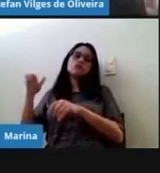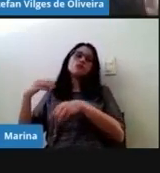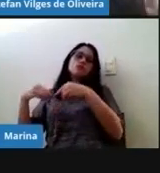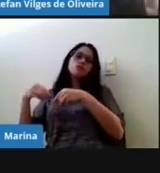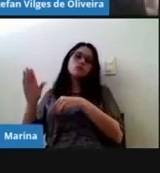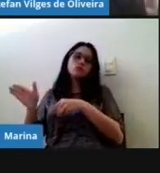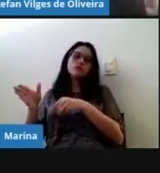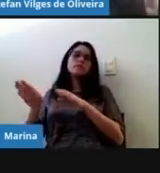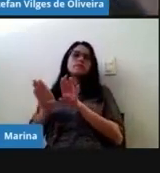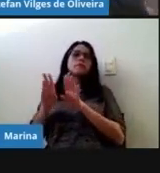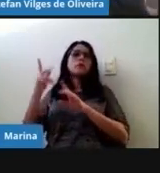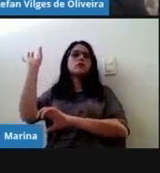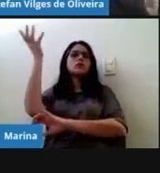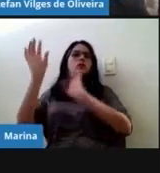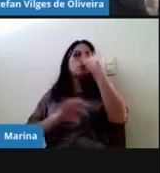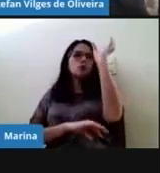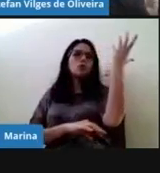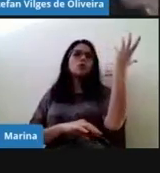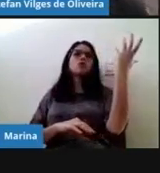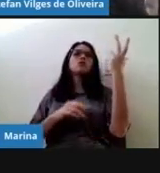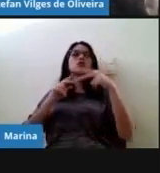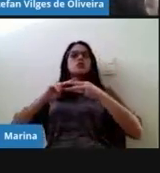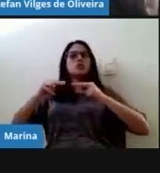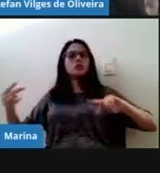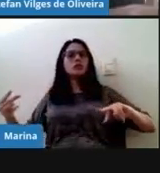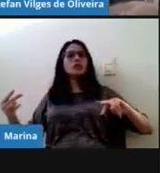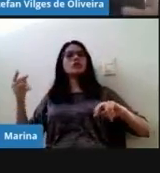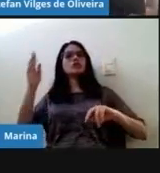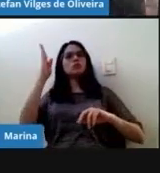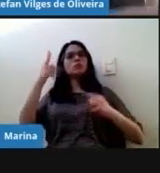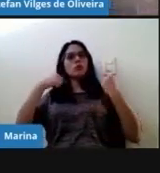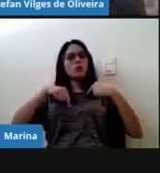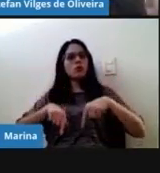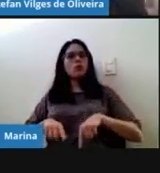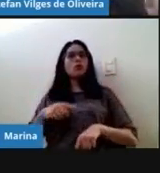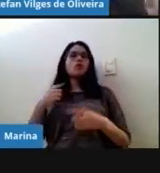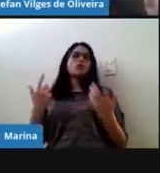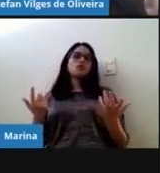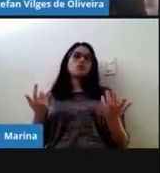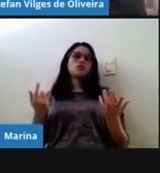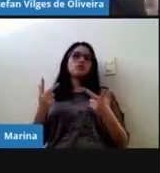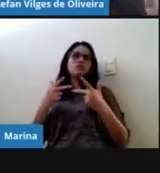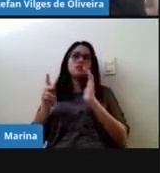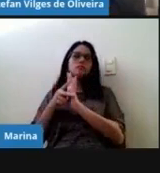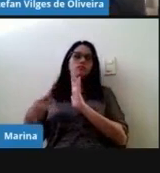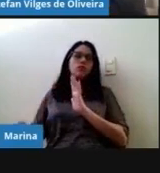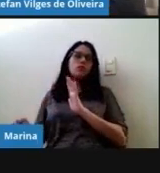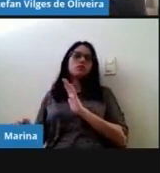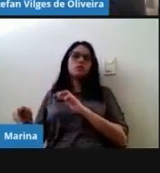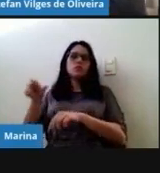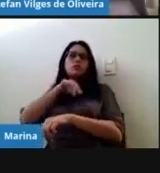processo, fatores ecológicos, fatores genéticos, biológicos relacionados às espécies de reservatórios